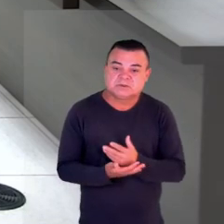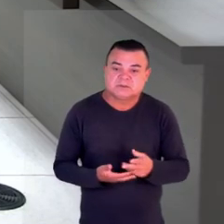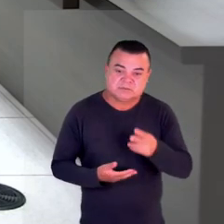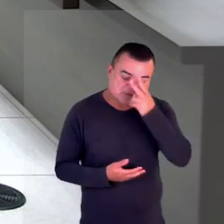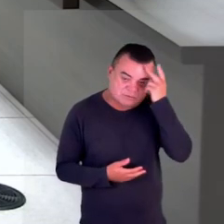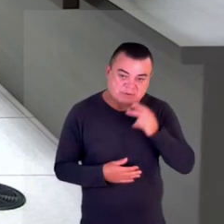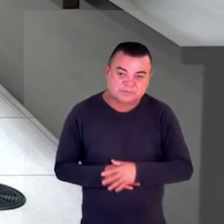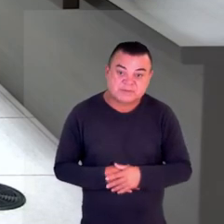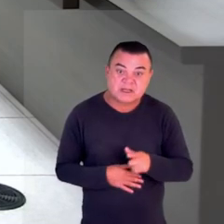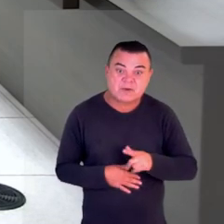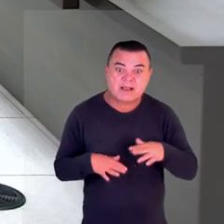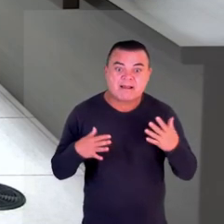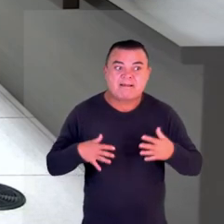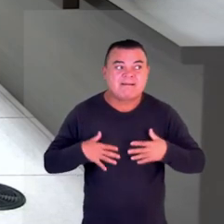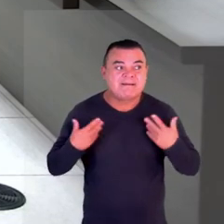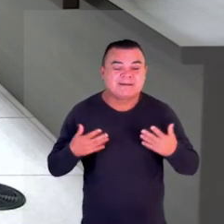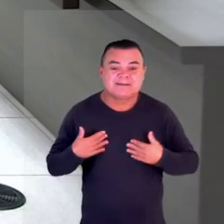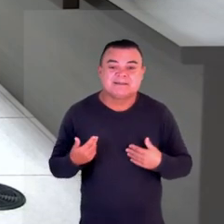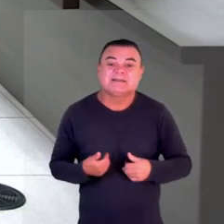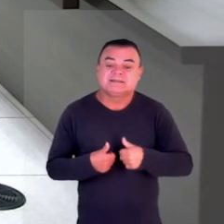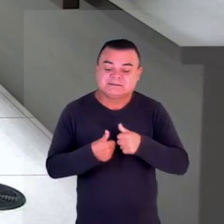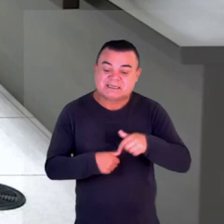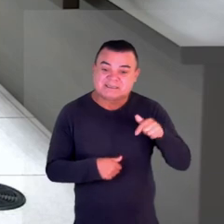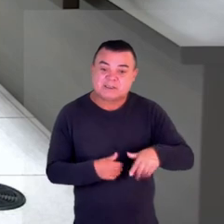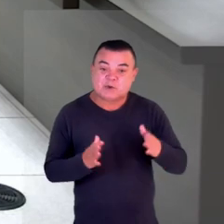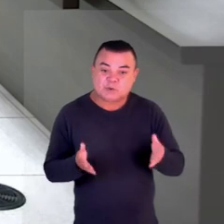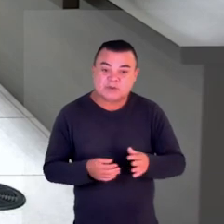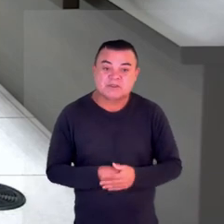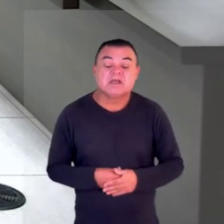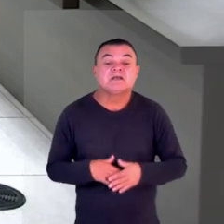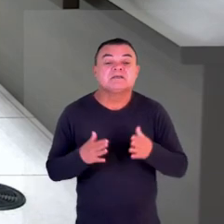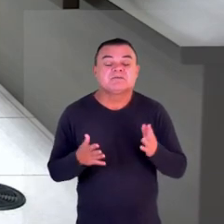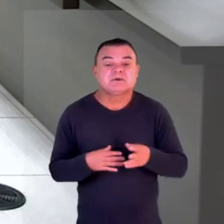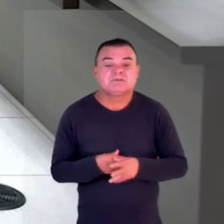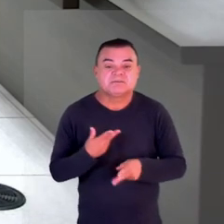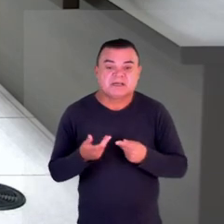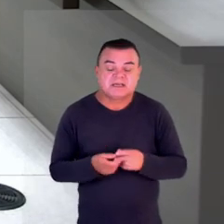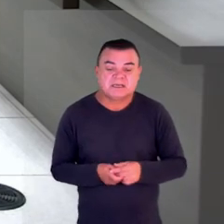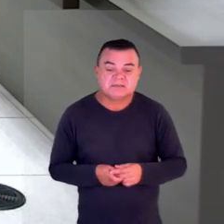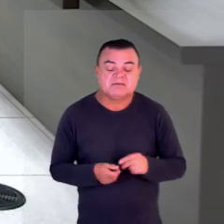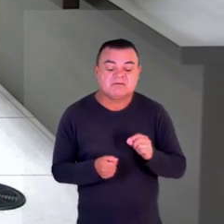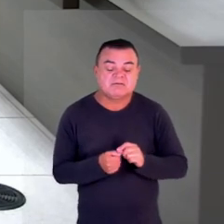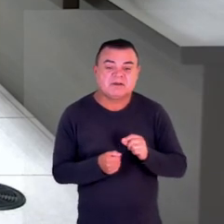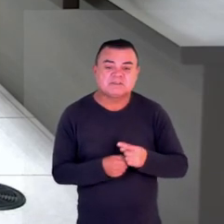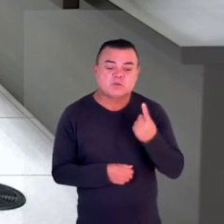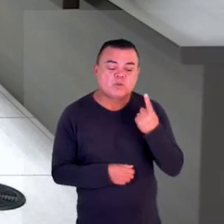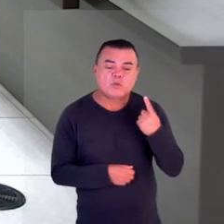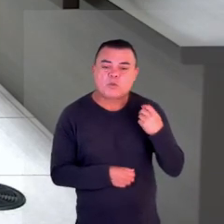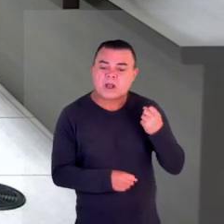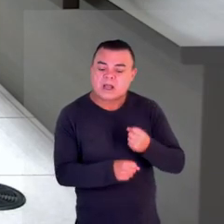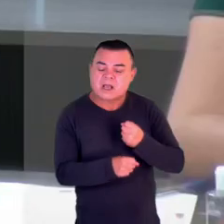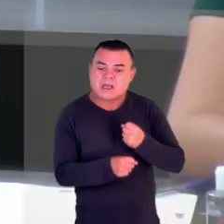aqui hoje né já foi comentado aqui nessa mesa que faz um ano em que estamos nesse eh